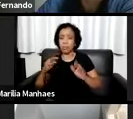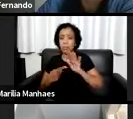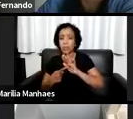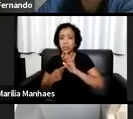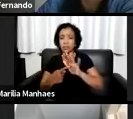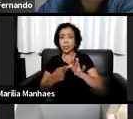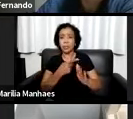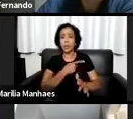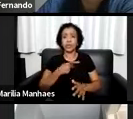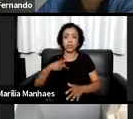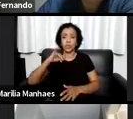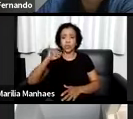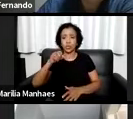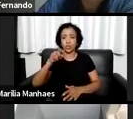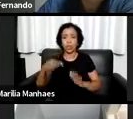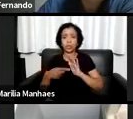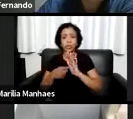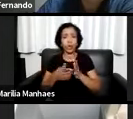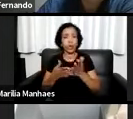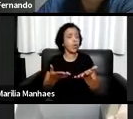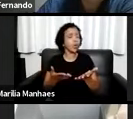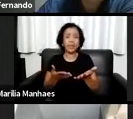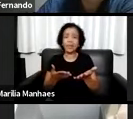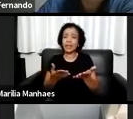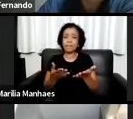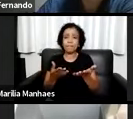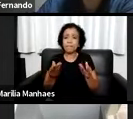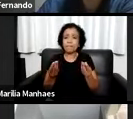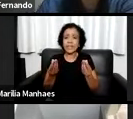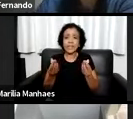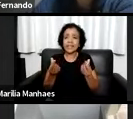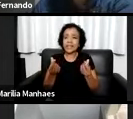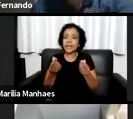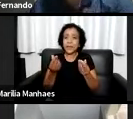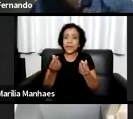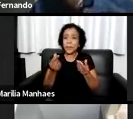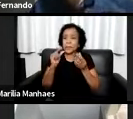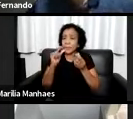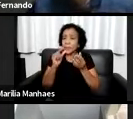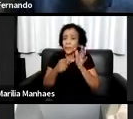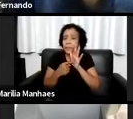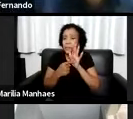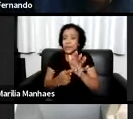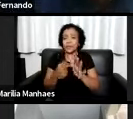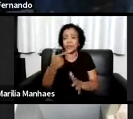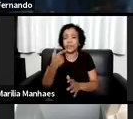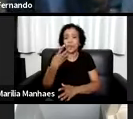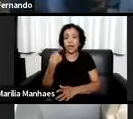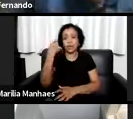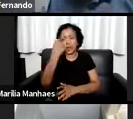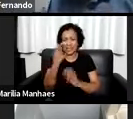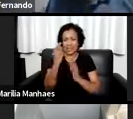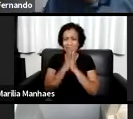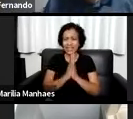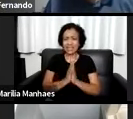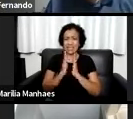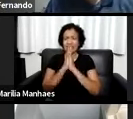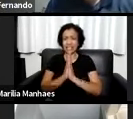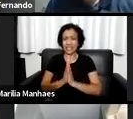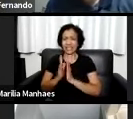um pedacinho de tudo aquilo que veio, porque eles ficariam 24 horas lendo todos os motivos de